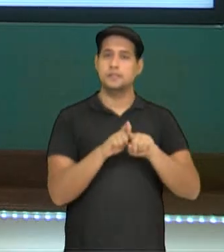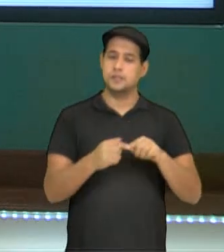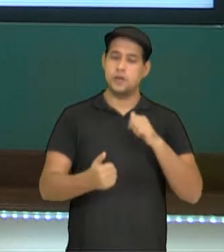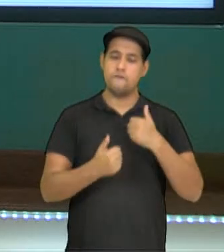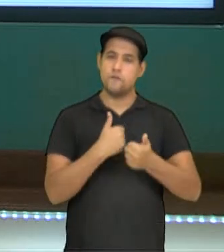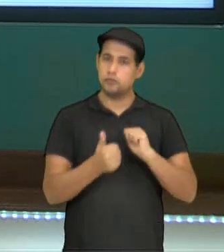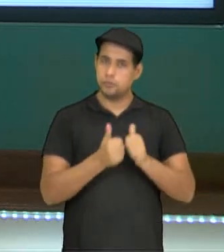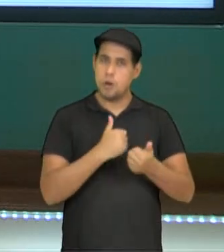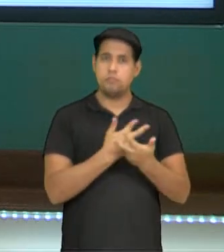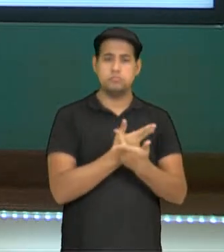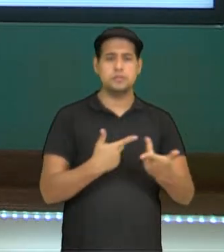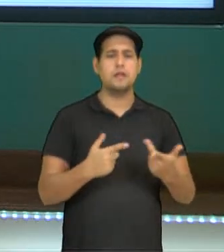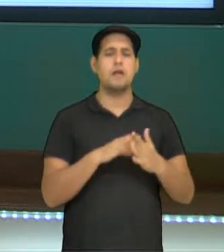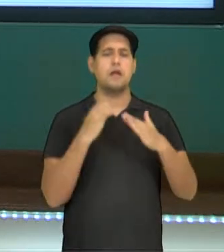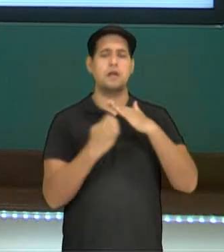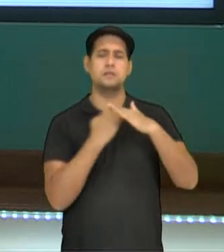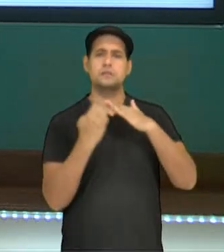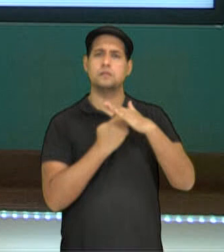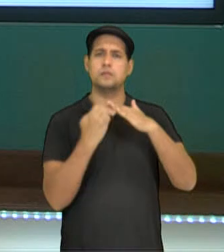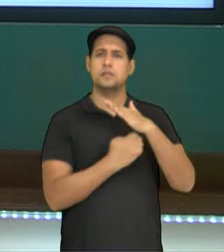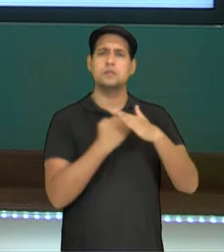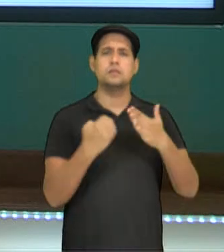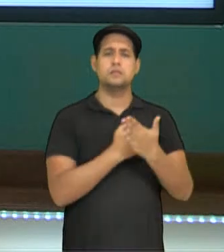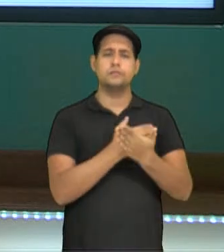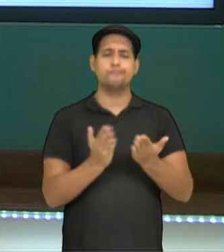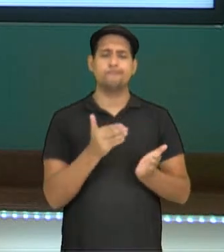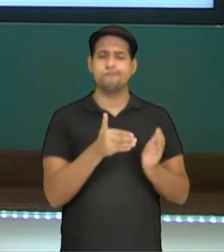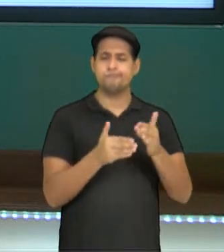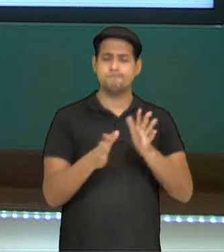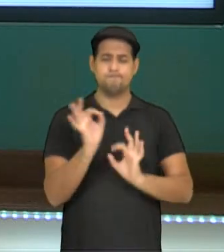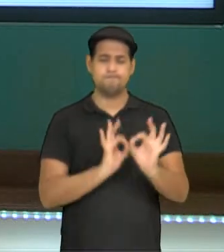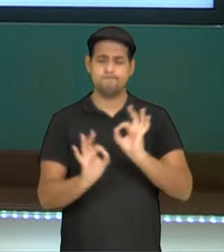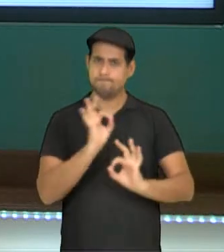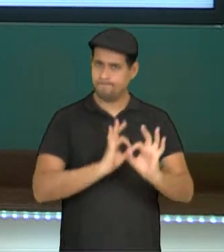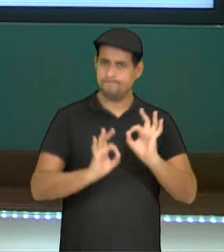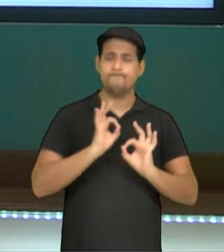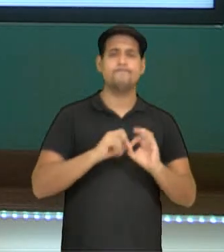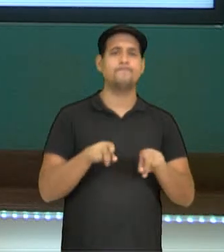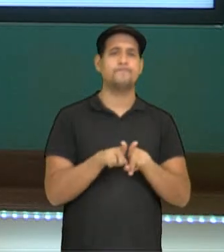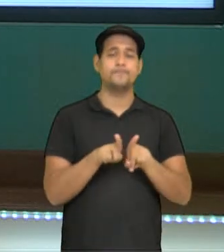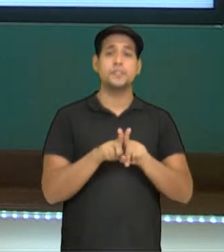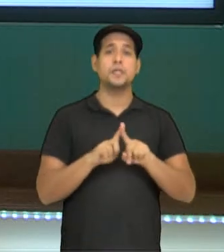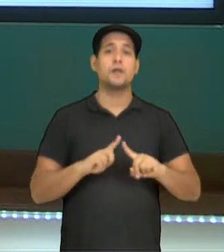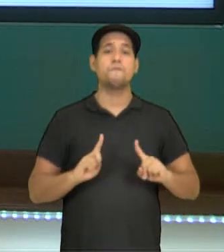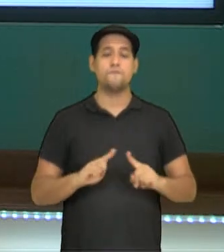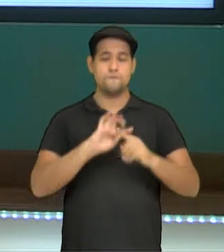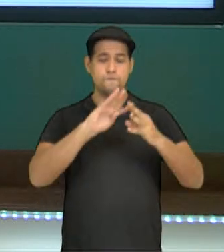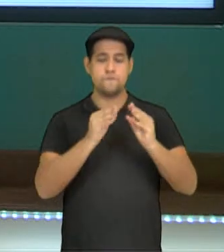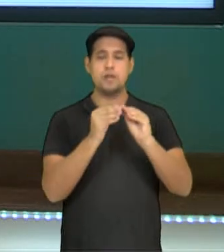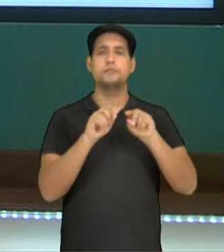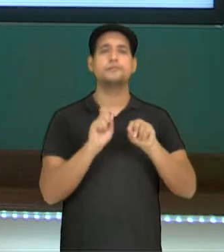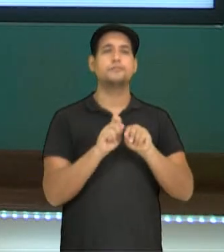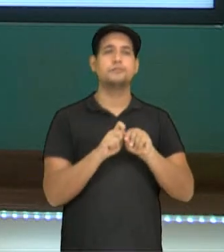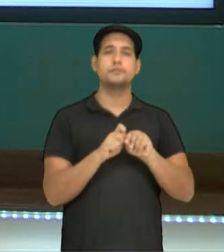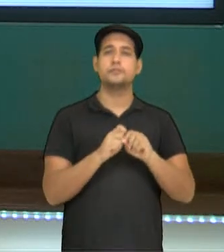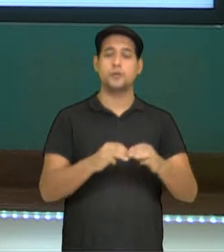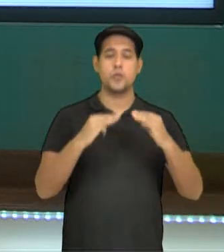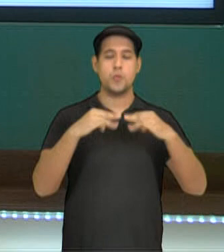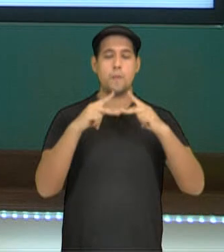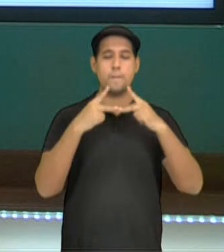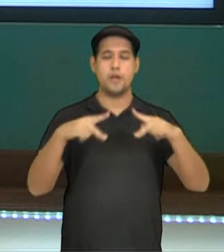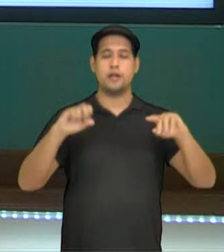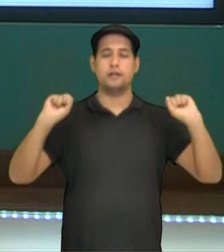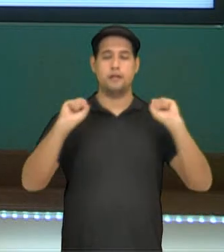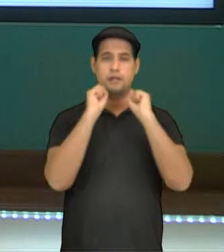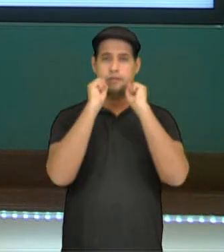Então, as empresas começaram a entrar nessa organização desses torneios e a implementação do marketing esportivo no